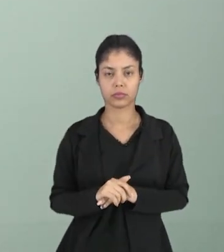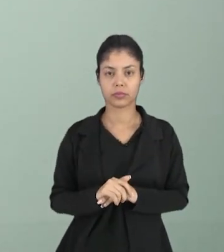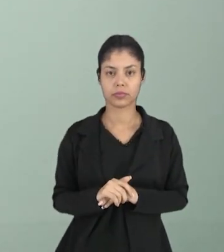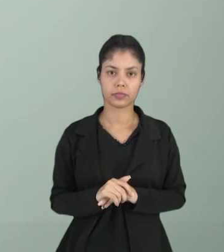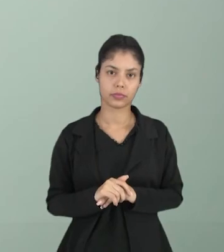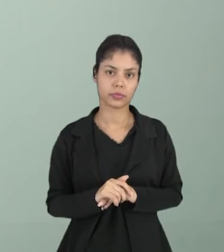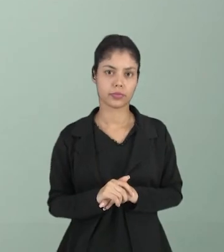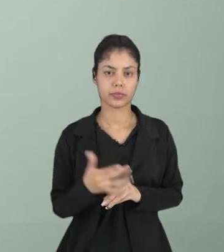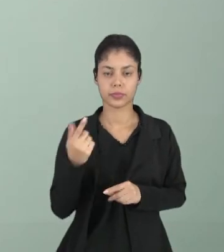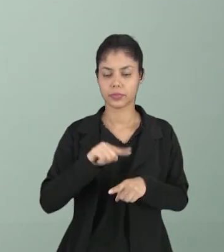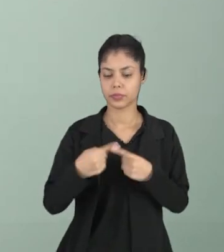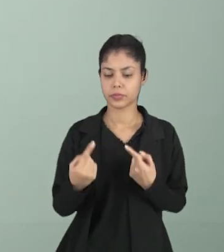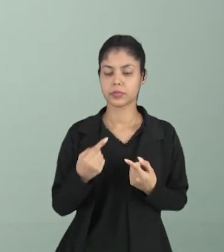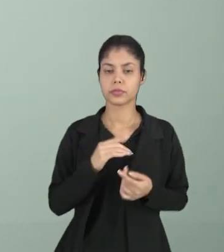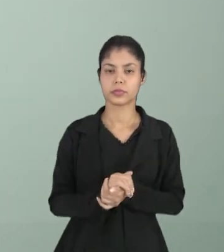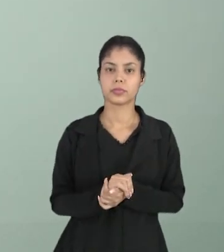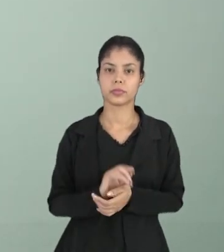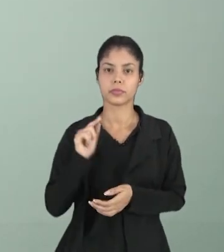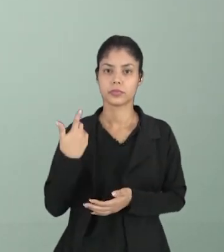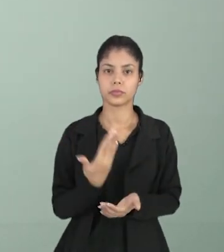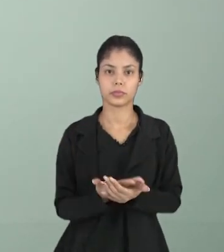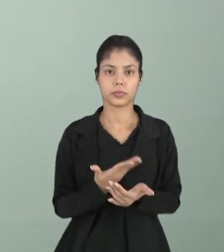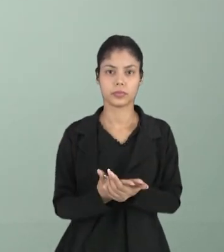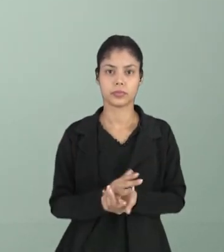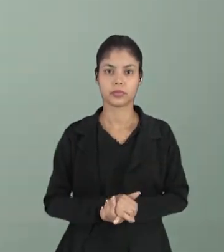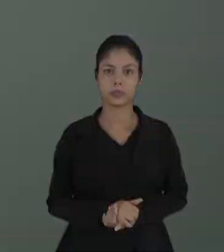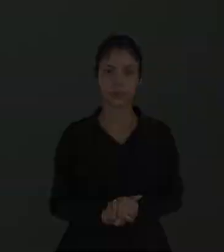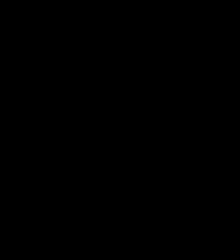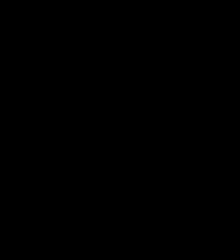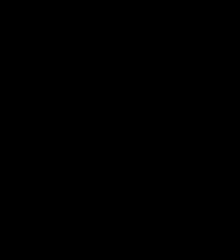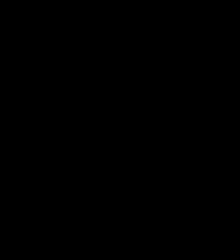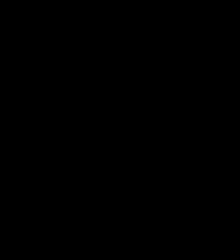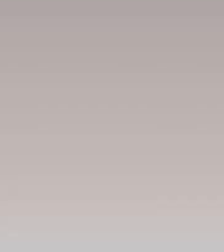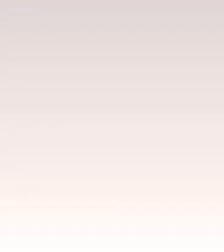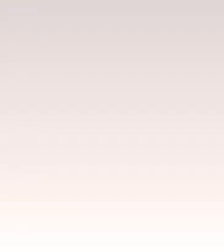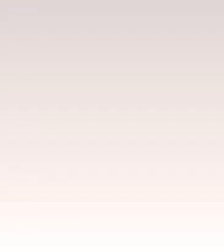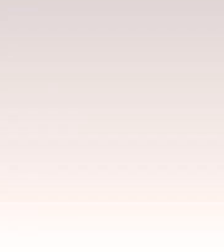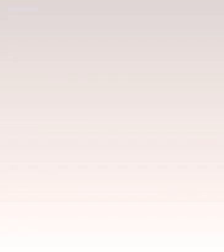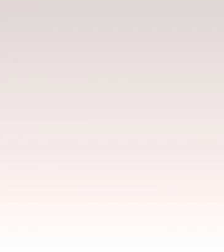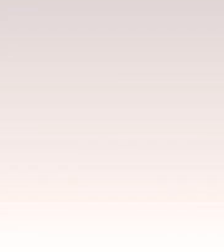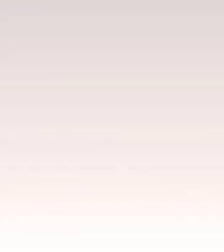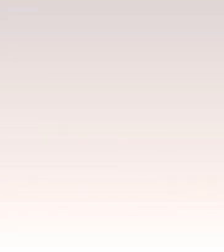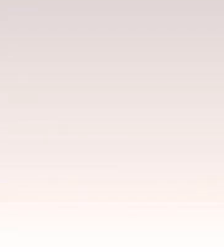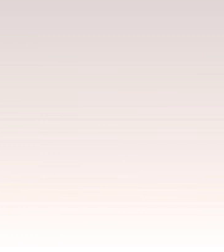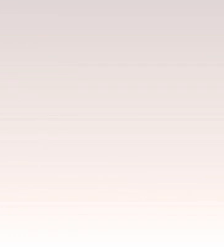Eduque para ter mais acesso às outras aulas.